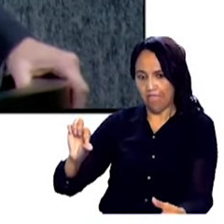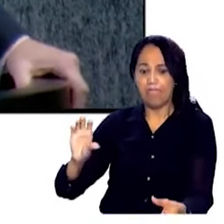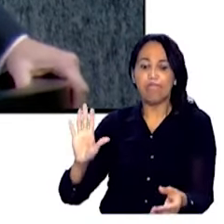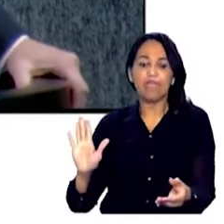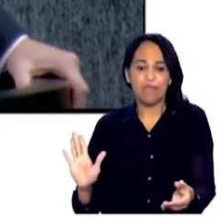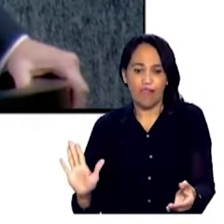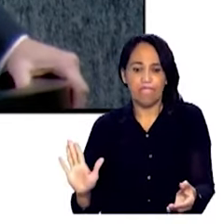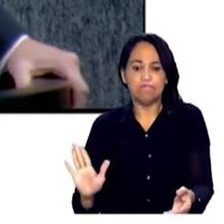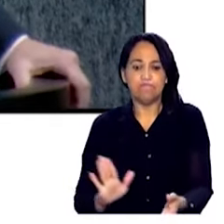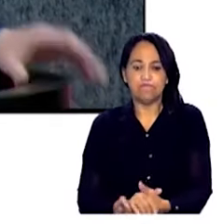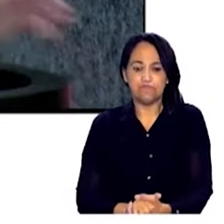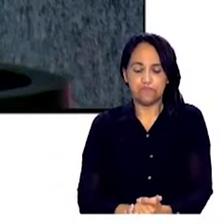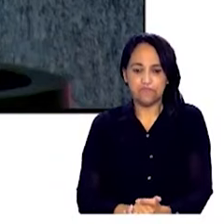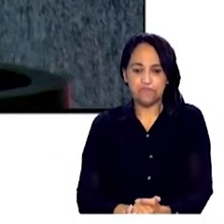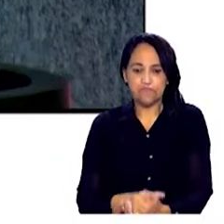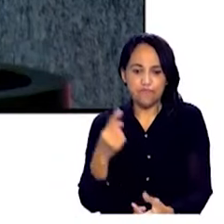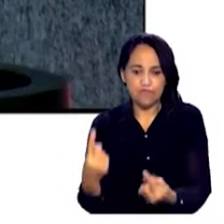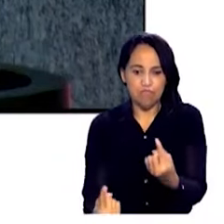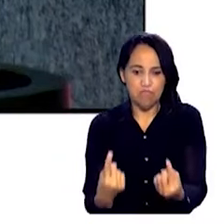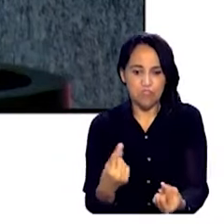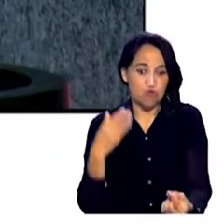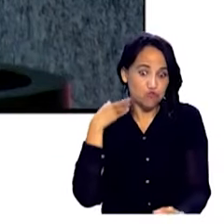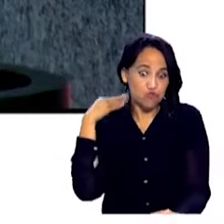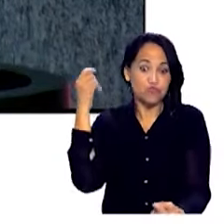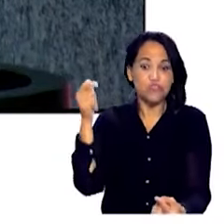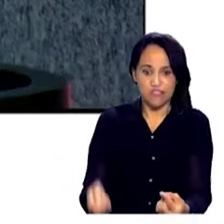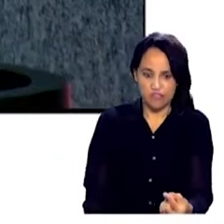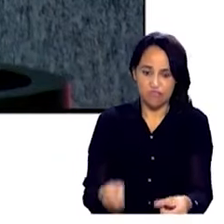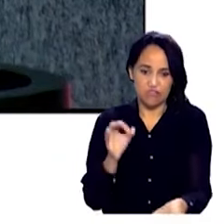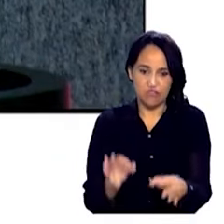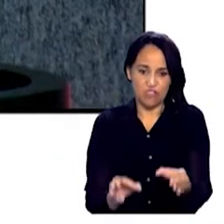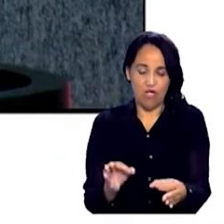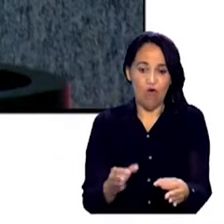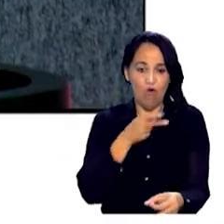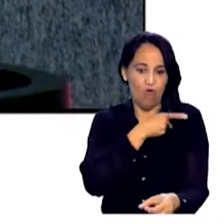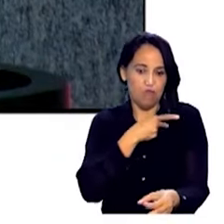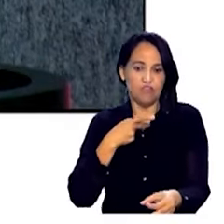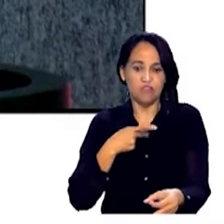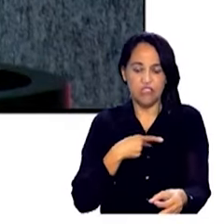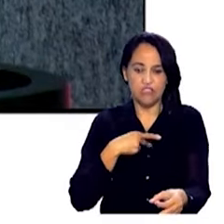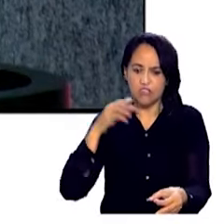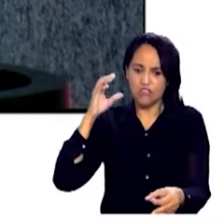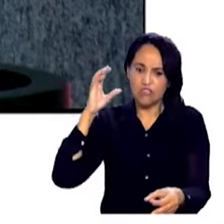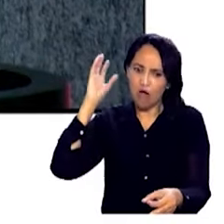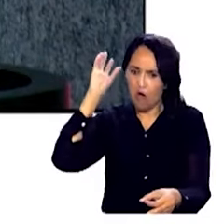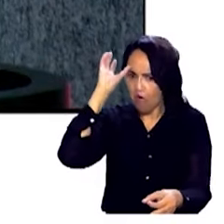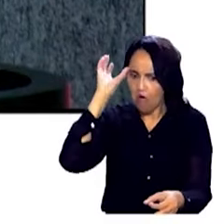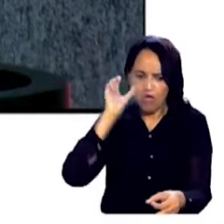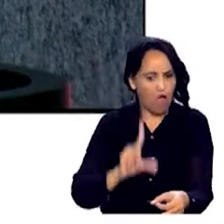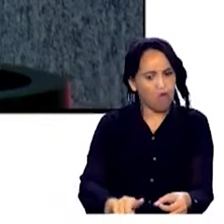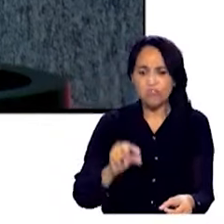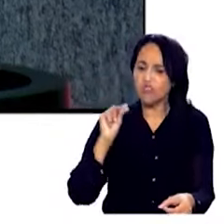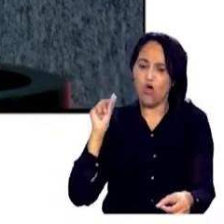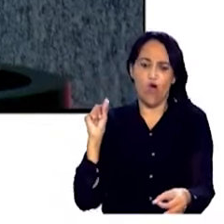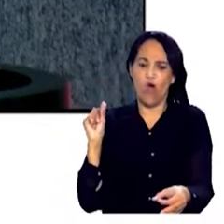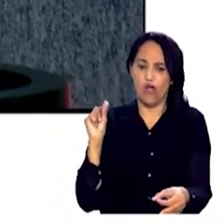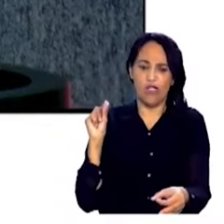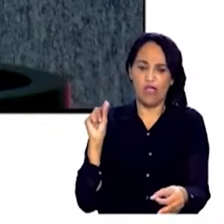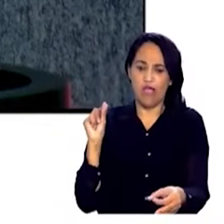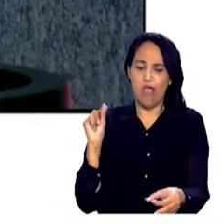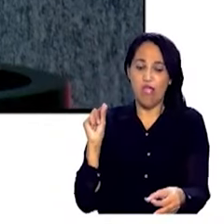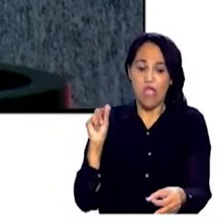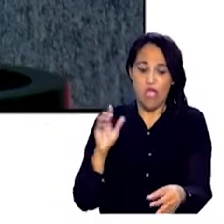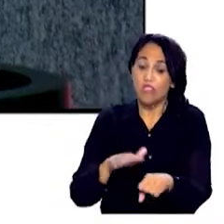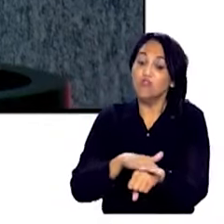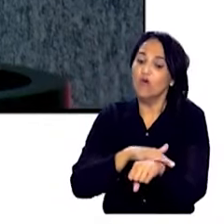ah e e o presidente não decide Quais são os os casos em consulta com os outros ministros eles conversam e chegam ó aqui nós pramos pelo